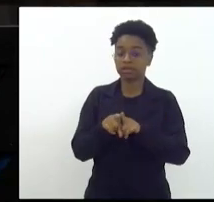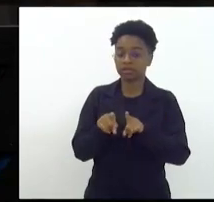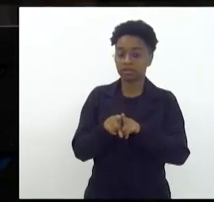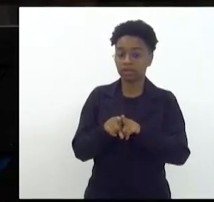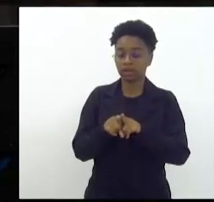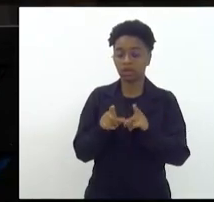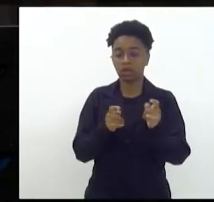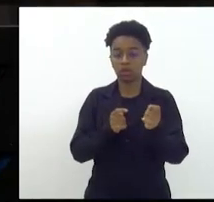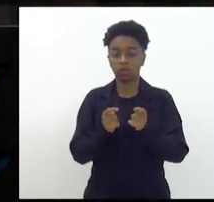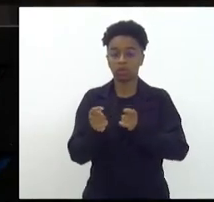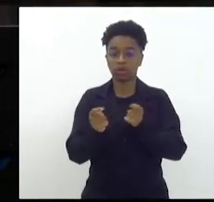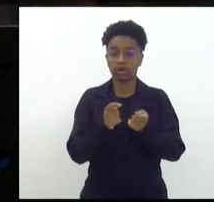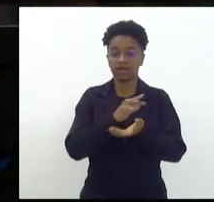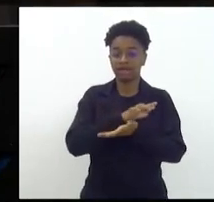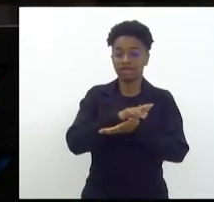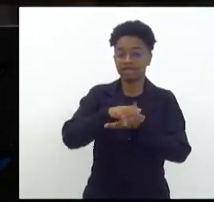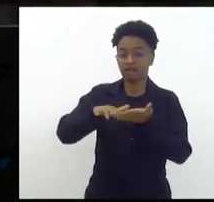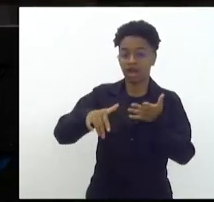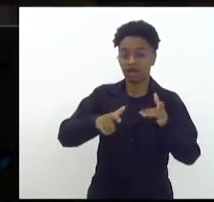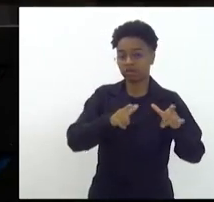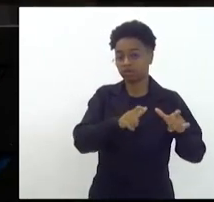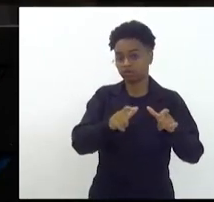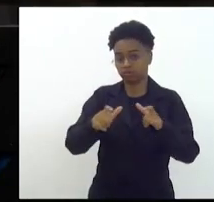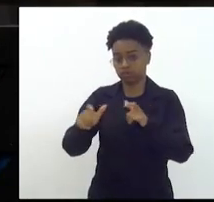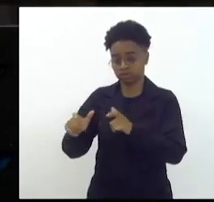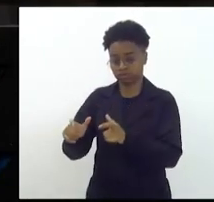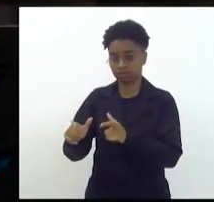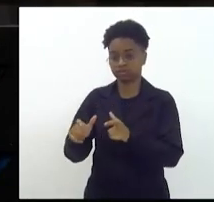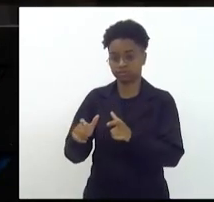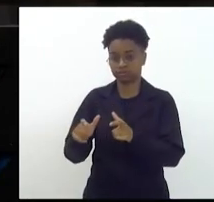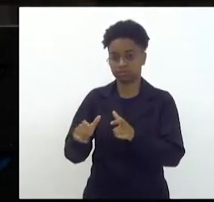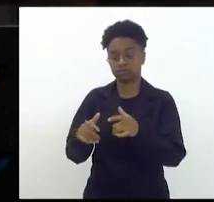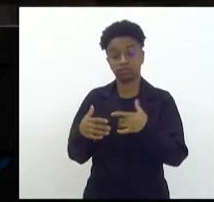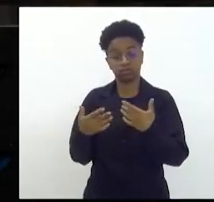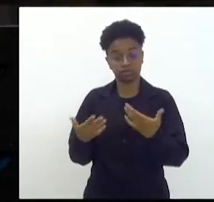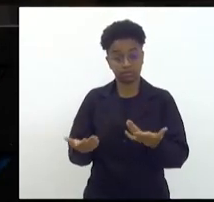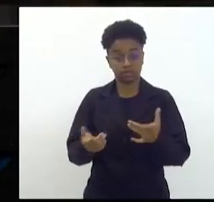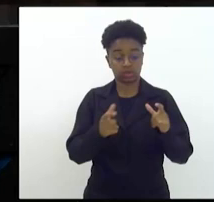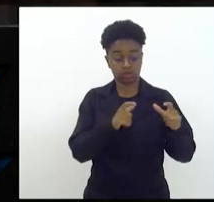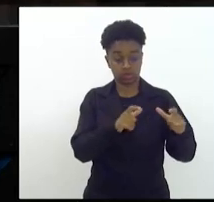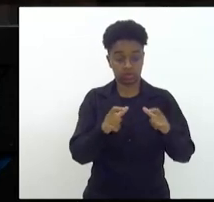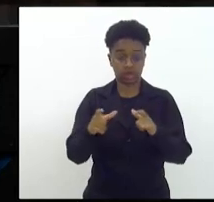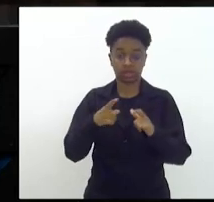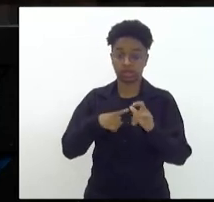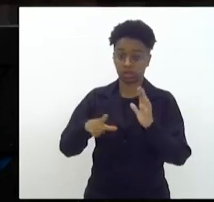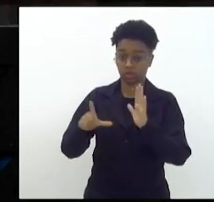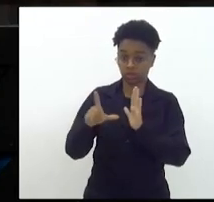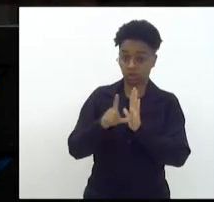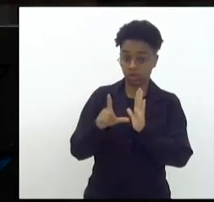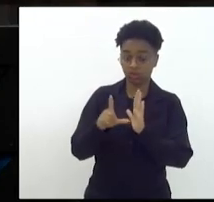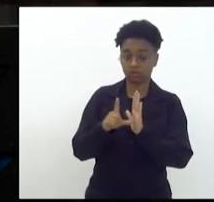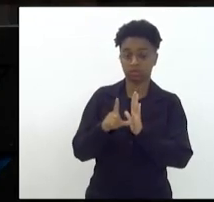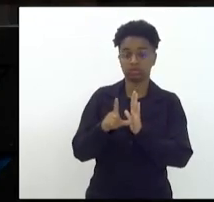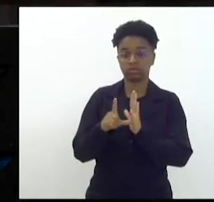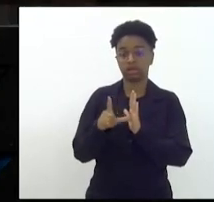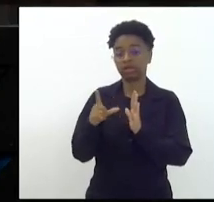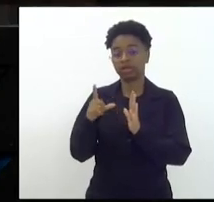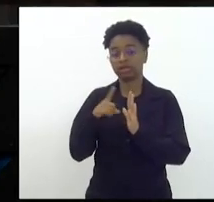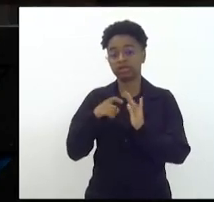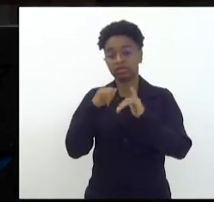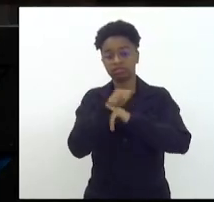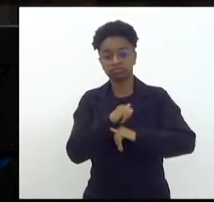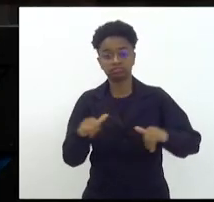a gestora de vários espaços né esses espaços têm lojas esses espaços têm